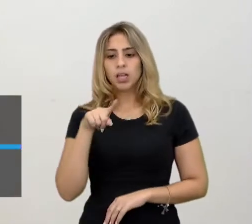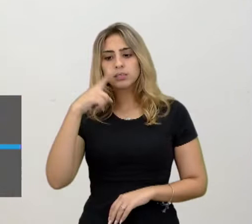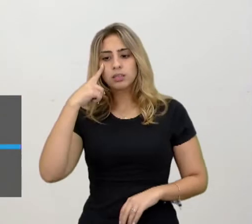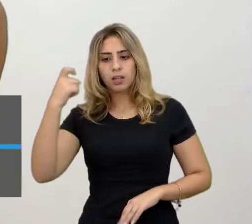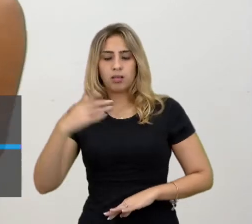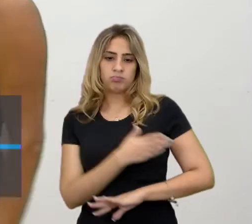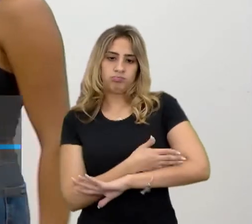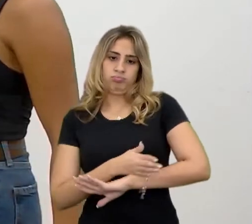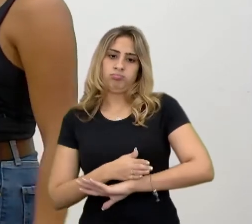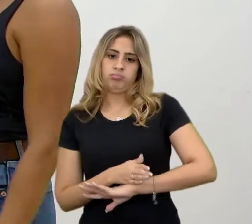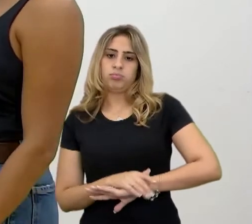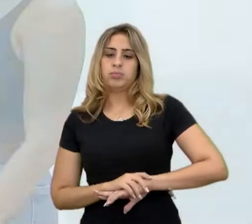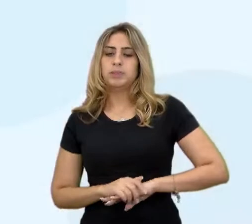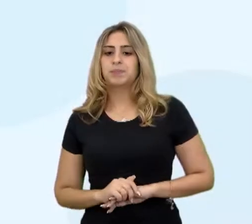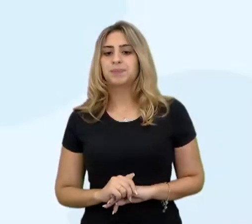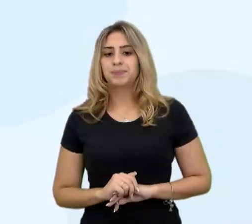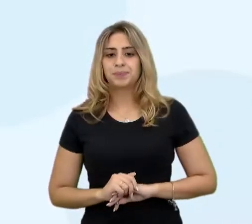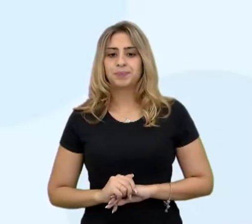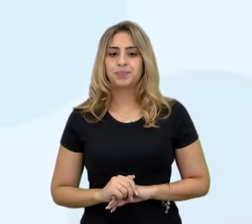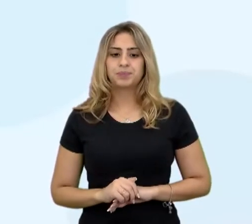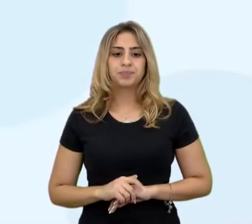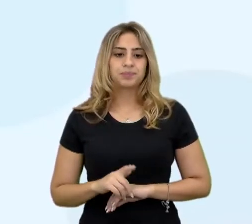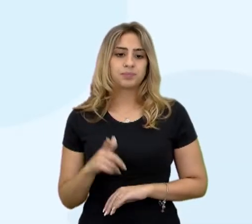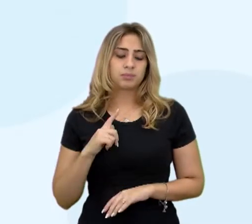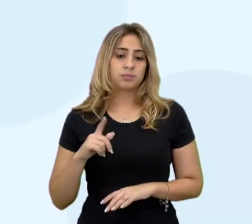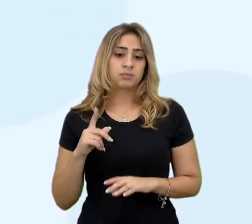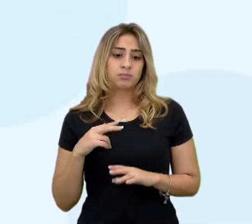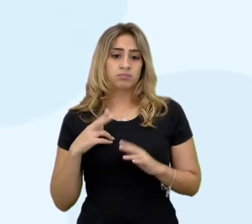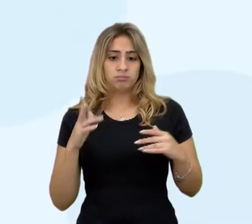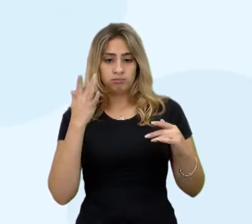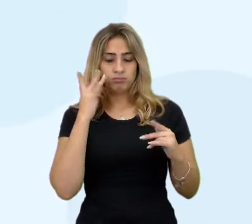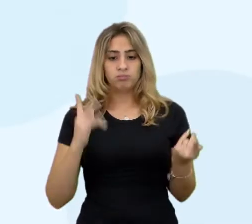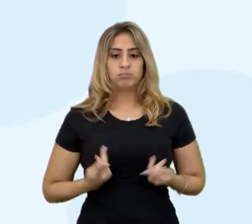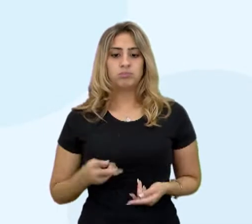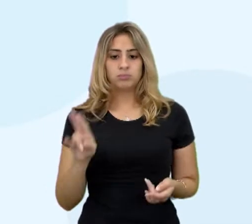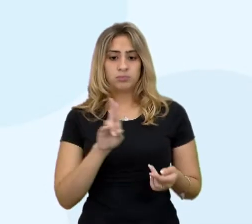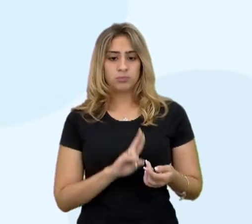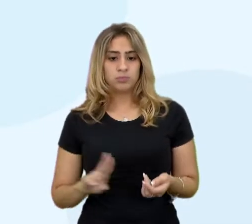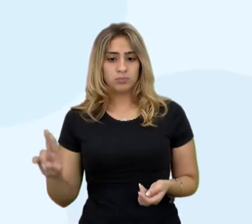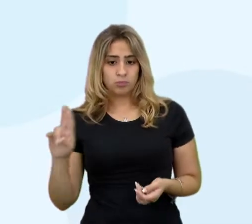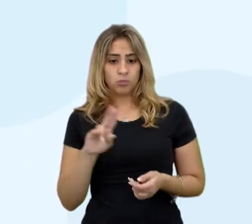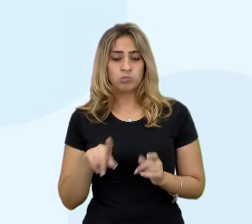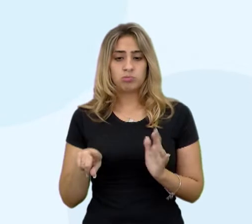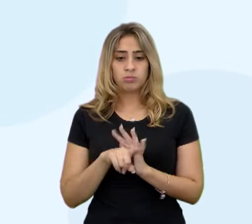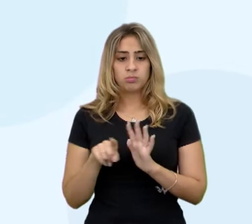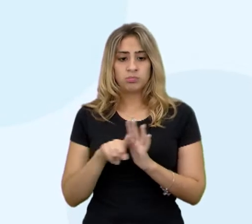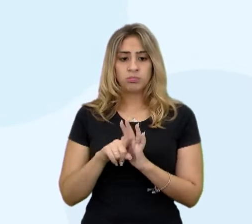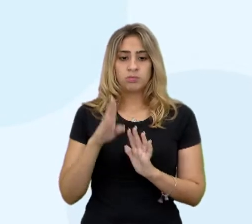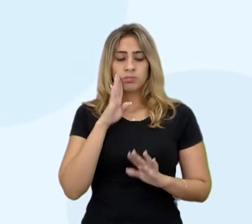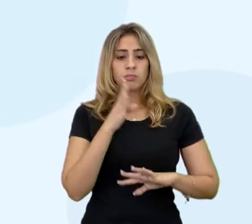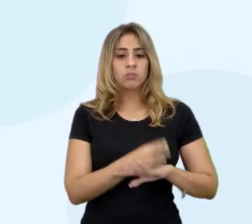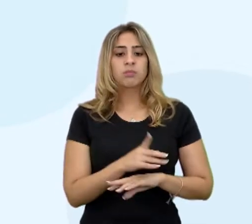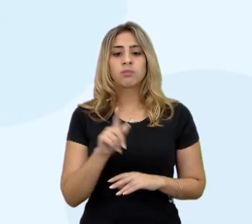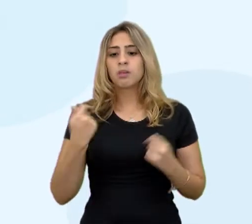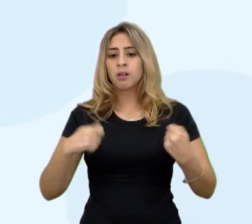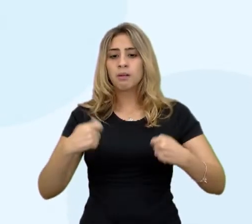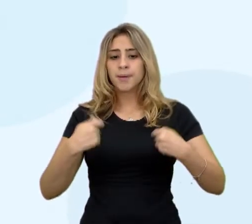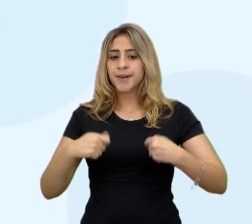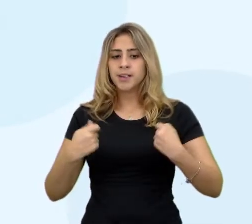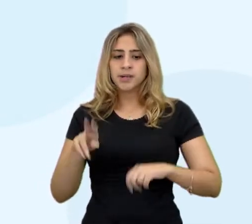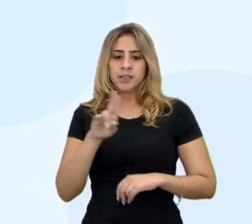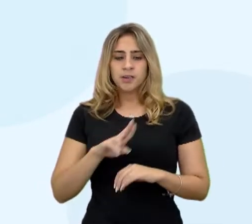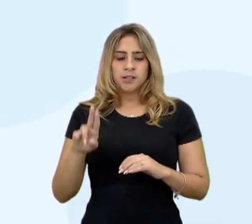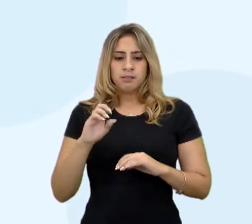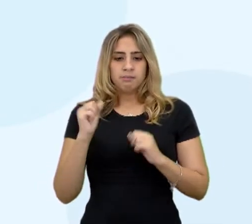inicial. Bom, a humanidade tem feito uso direto para fins residenciais. Direto é assim, não precisa passar por